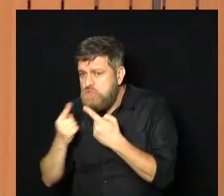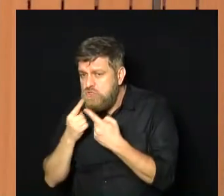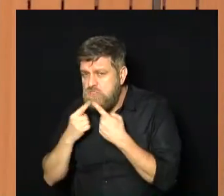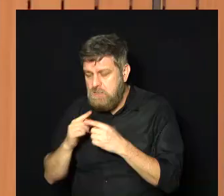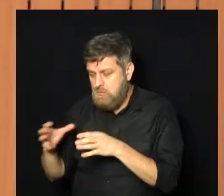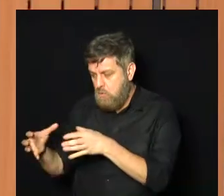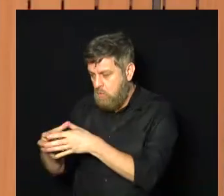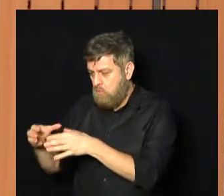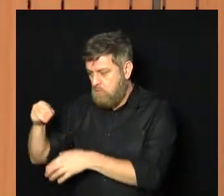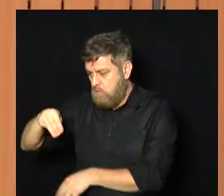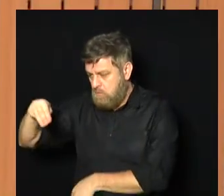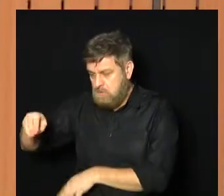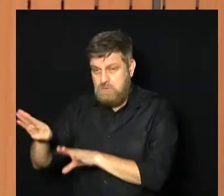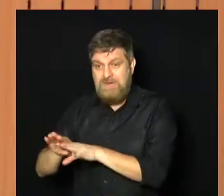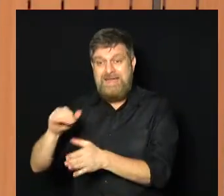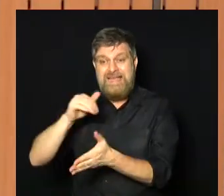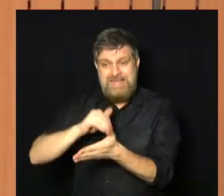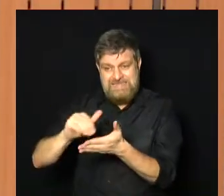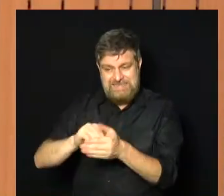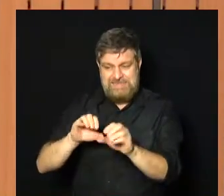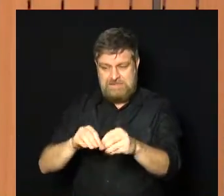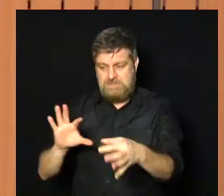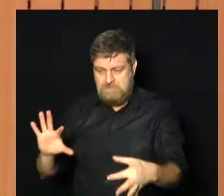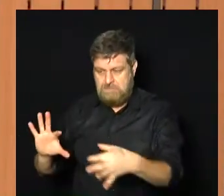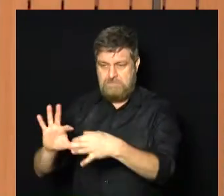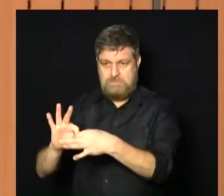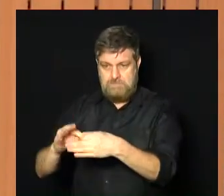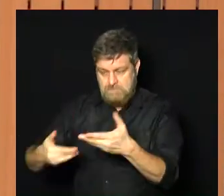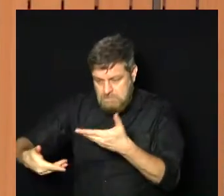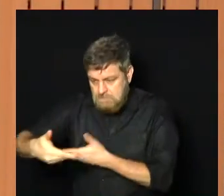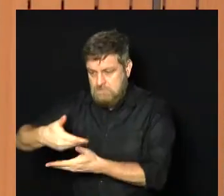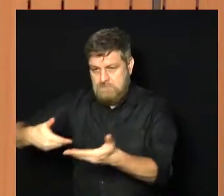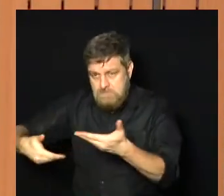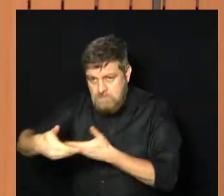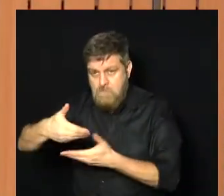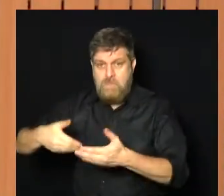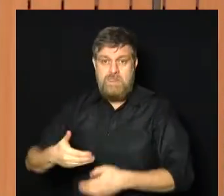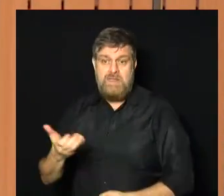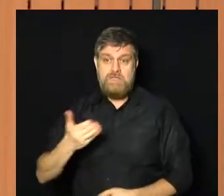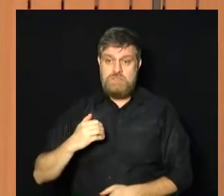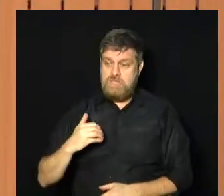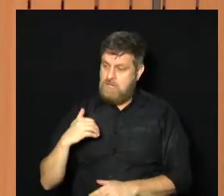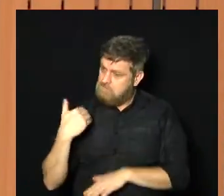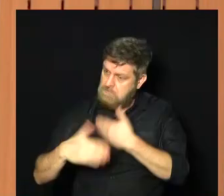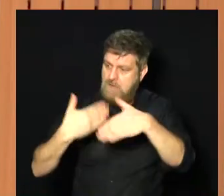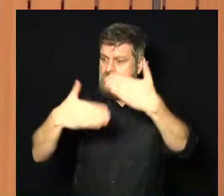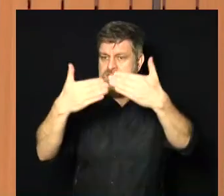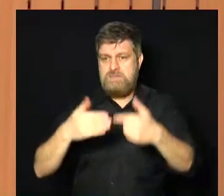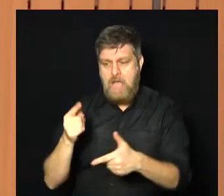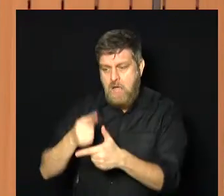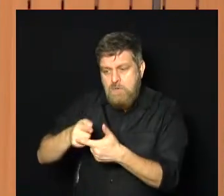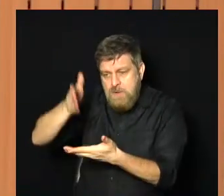partir de reuniões na Secretaria Municipal. O que a gente quer é dialogar e avançar, o que a gente quer é superar o problema.